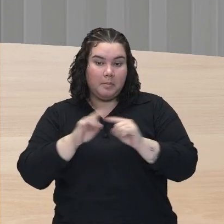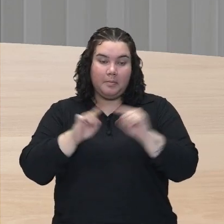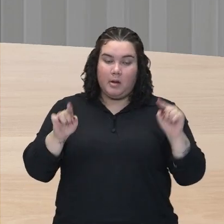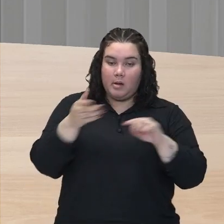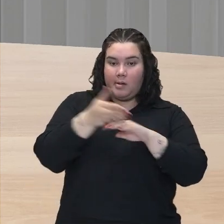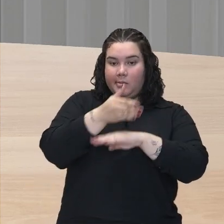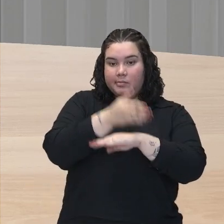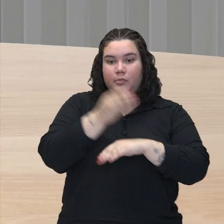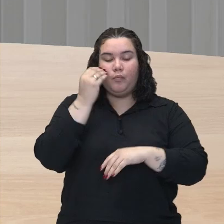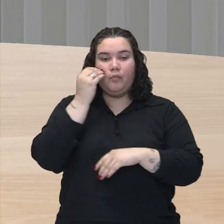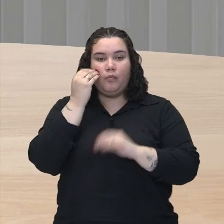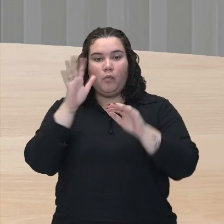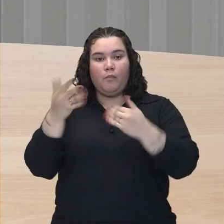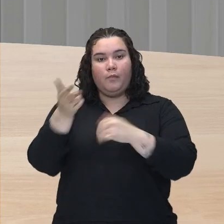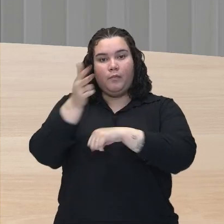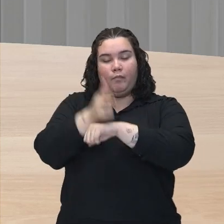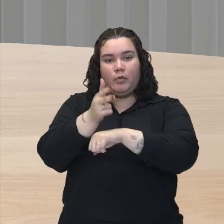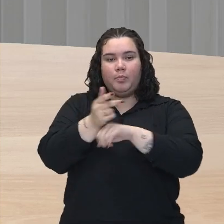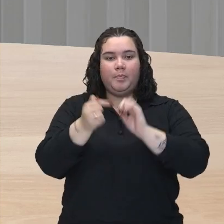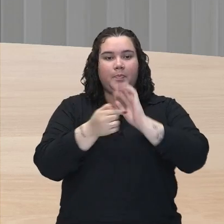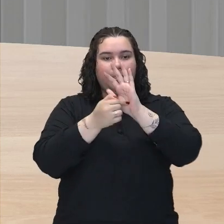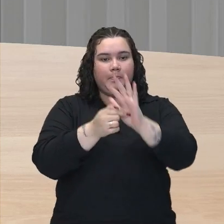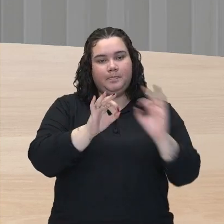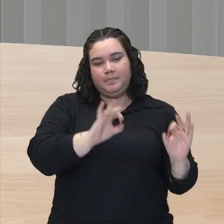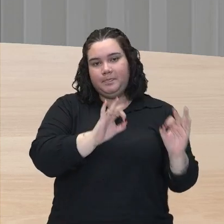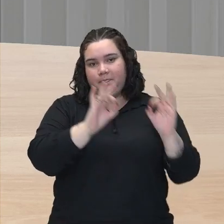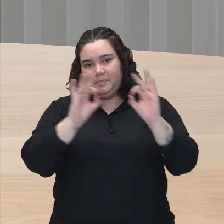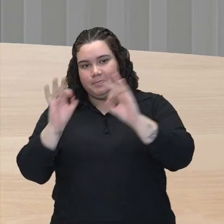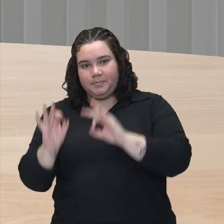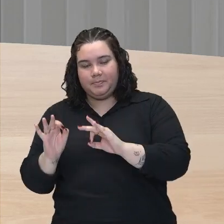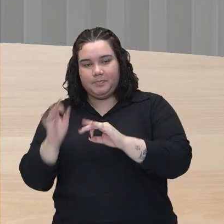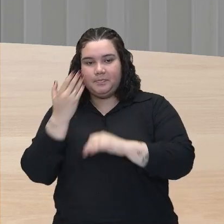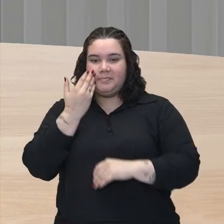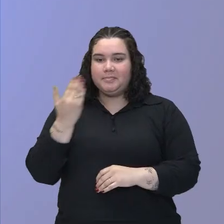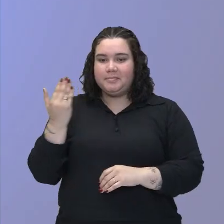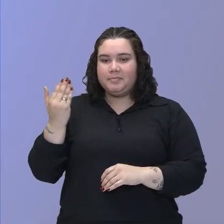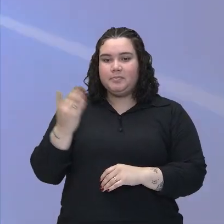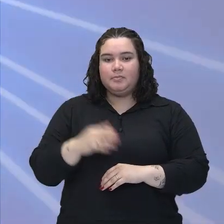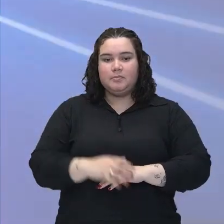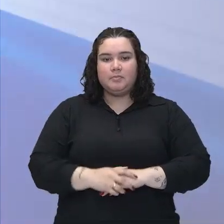dar uma olhadinha num vídeo preparado para vocês, para falar um pouquinho sobre podcast. Acompanhem comigo.